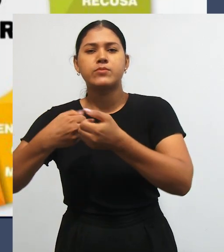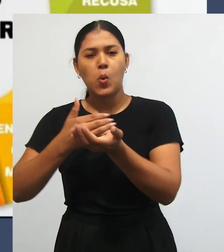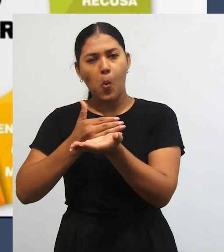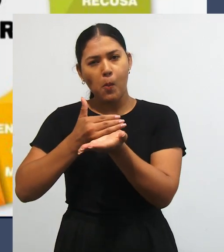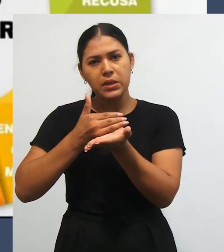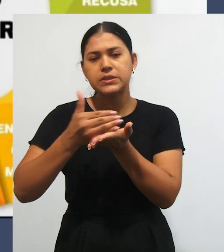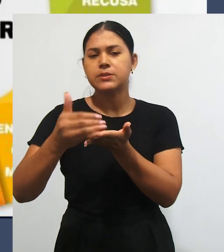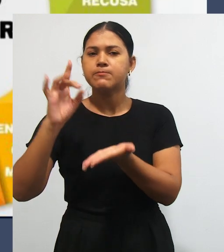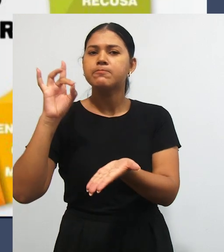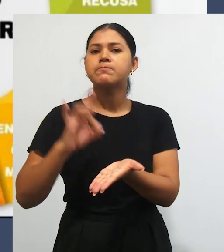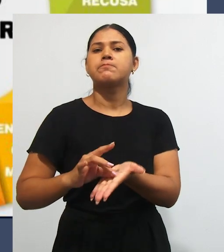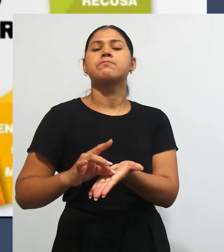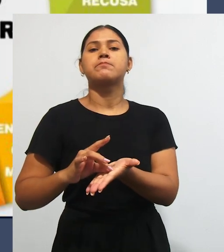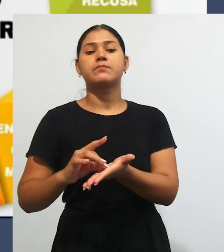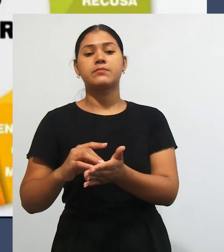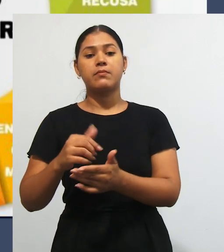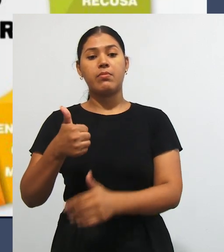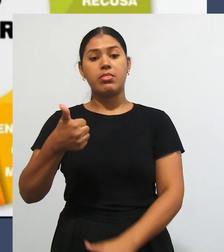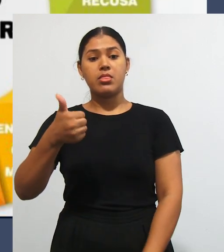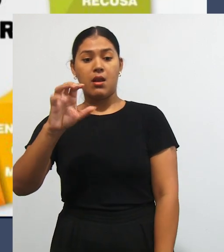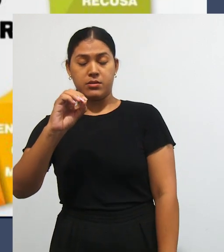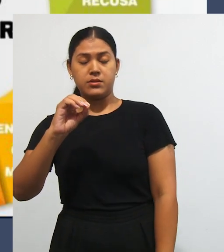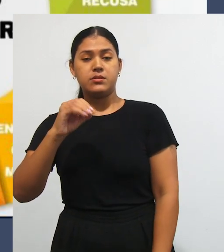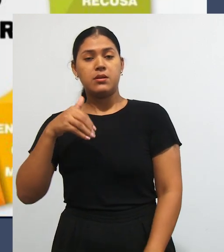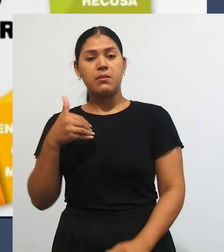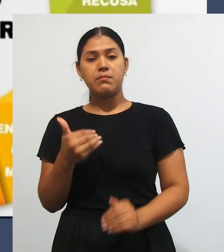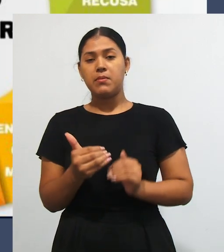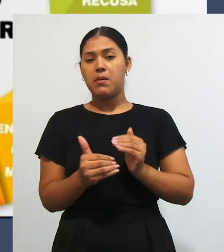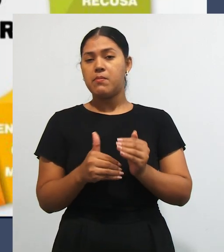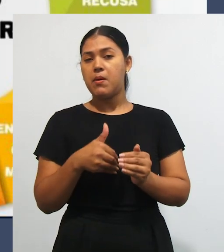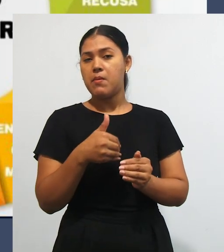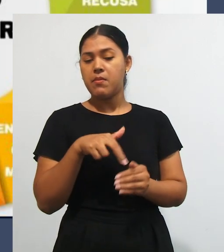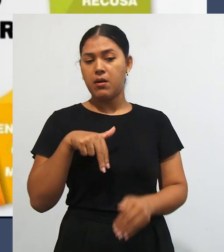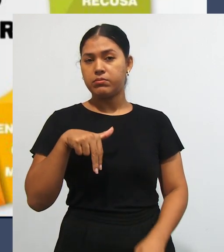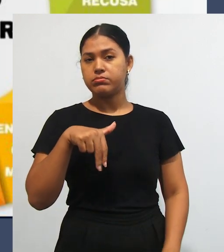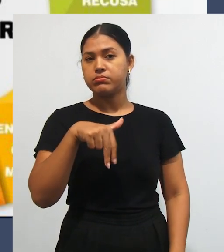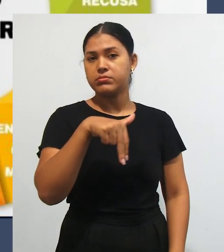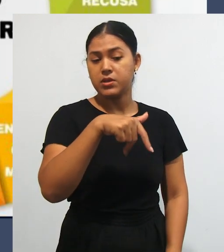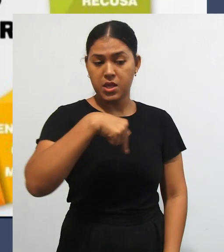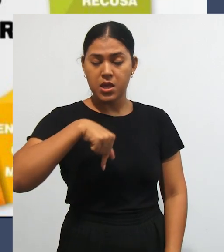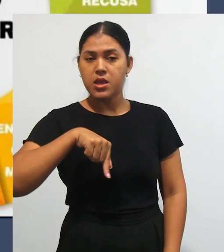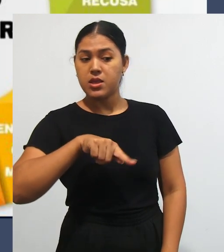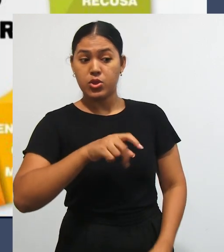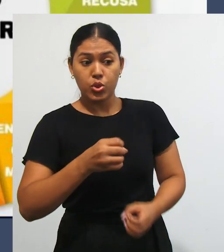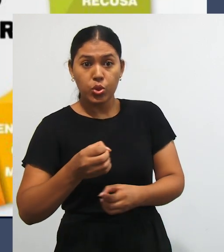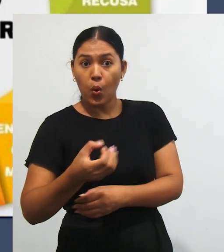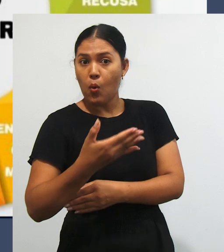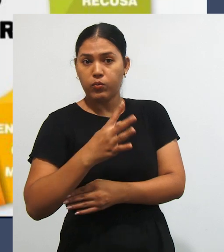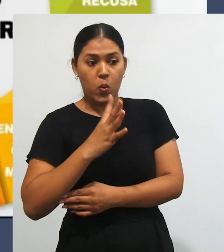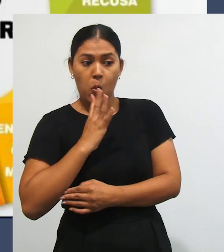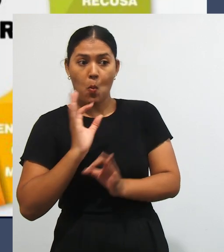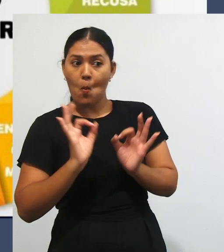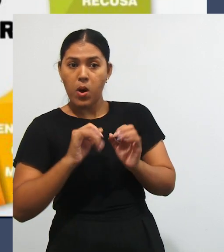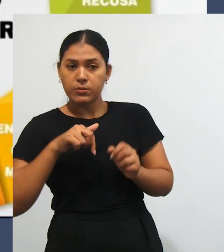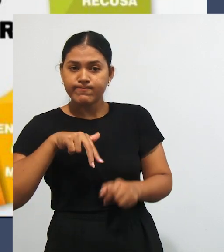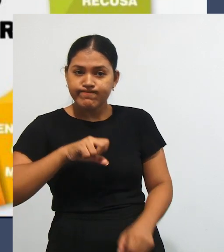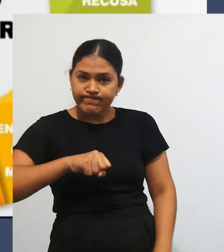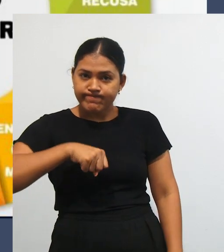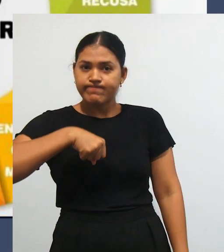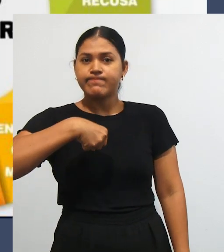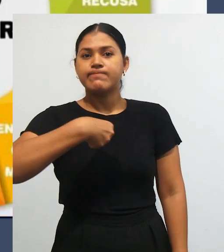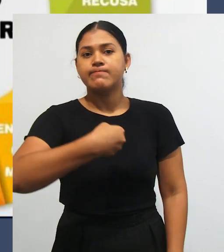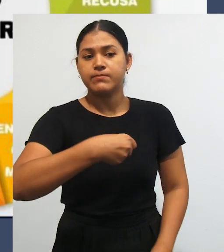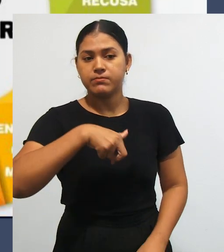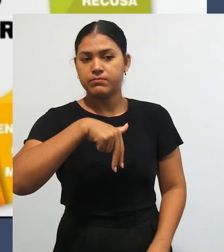nesse novo percurso, e ele vai por esse caminho que é novo, que ele não conhece, e ele